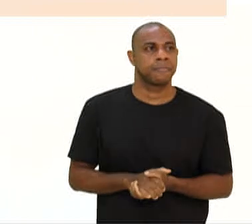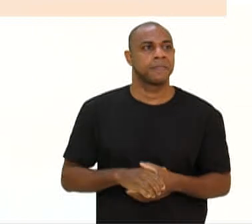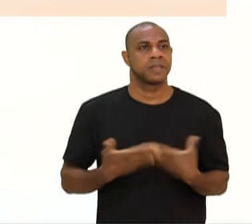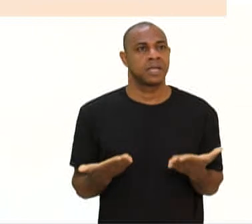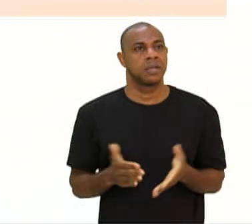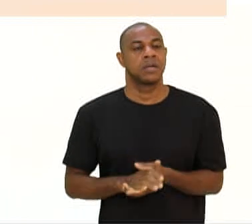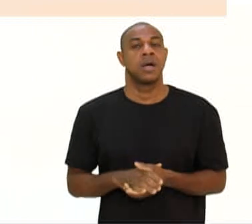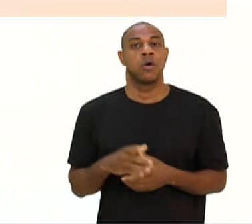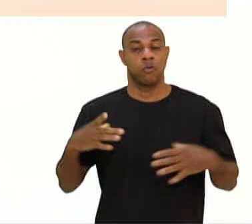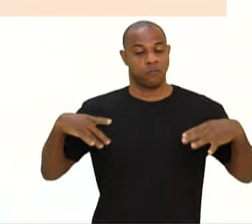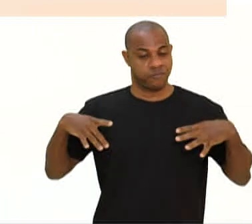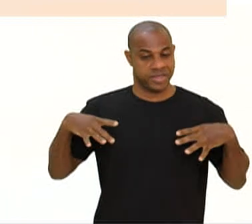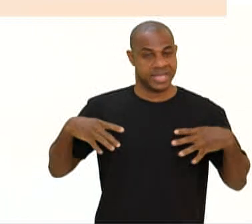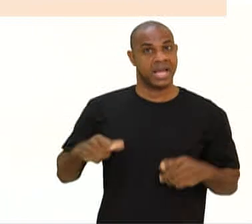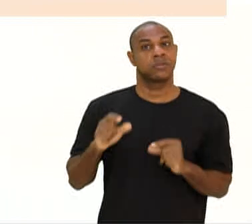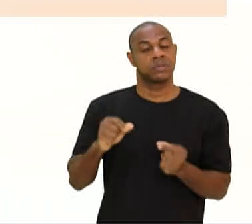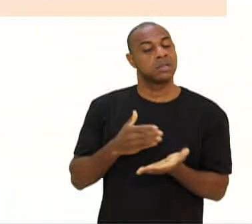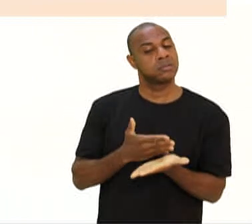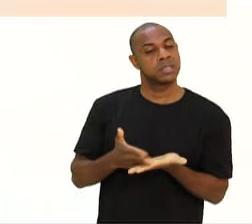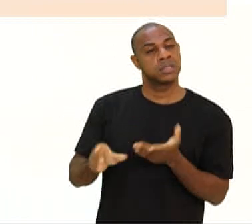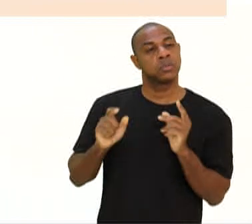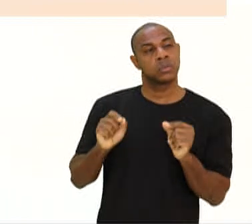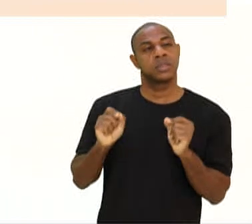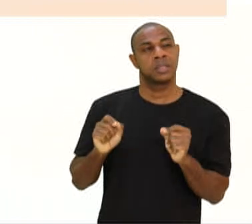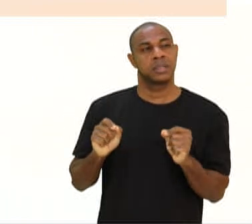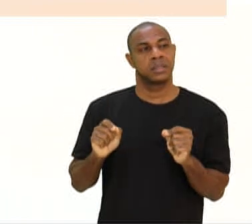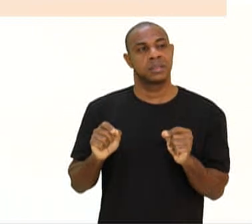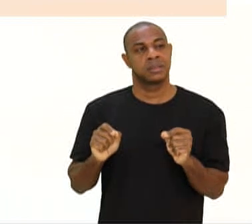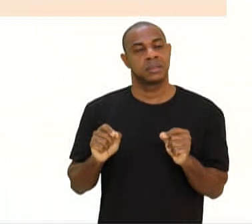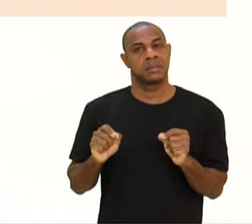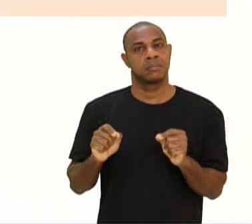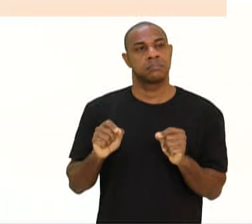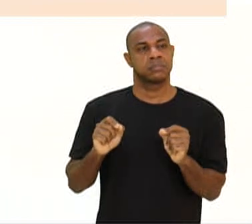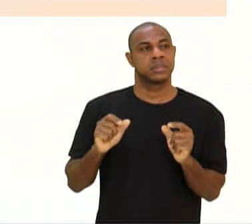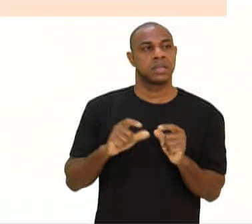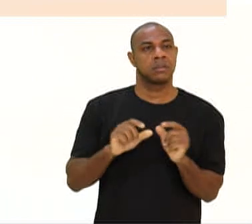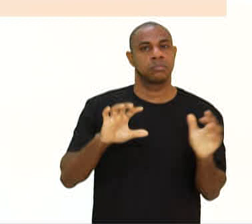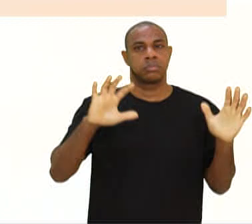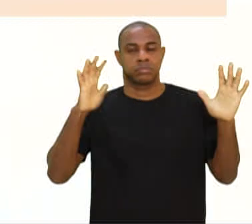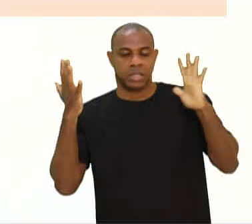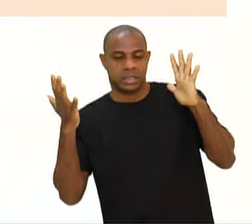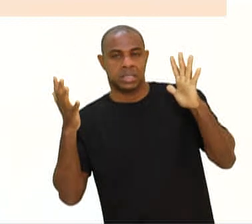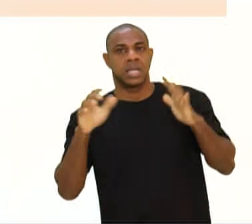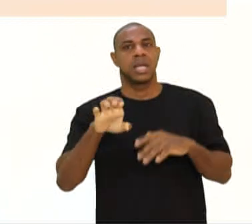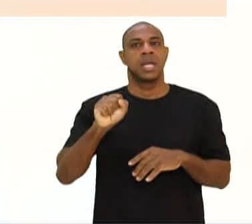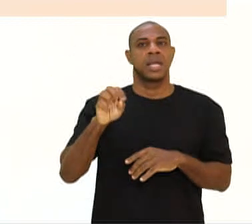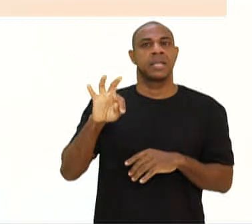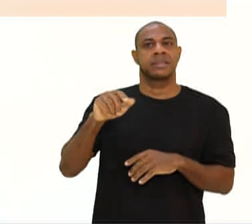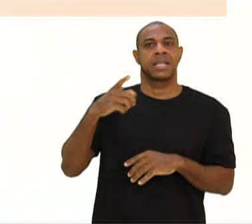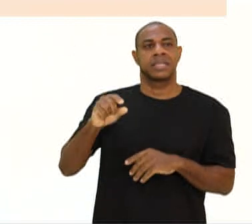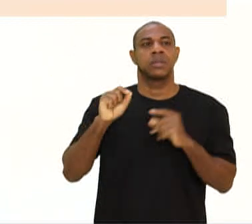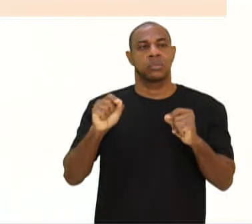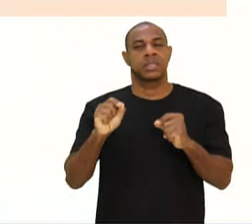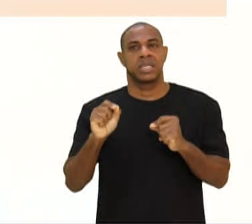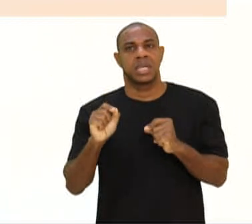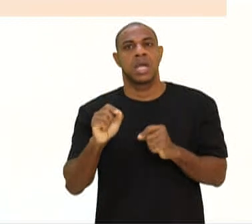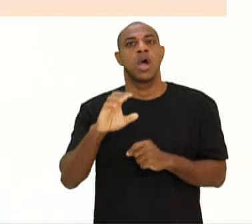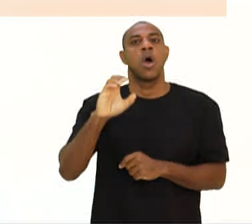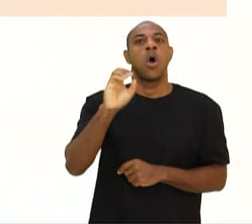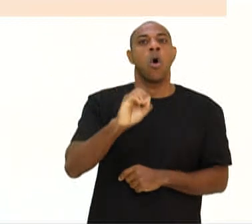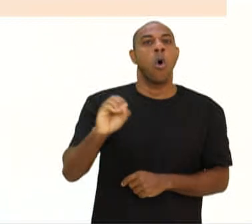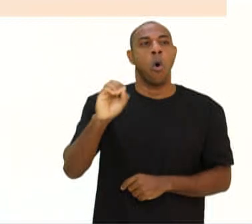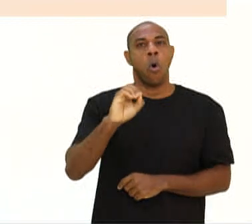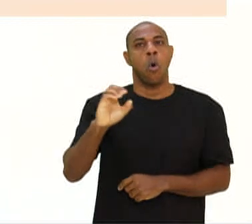Ação de Graças, ele dá início à estação outono e inverno nos Estados Unidos, e dentro